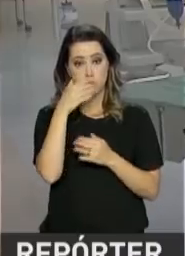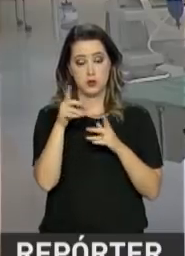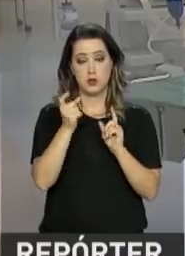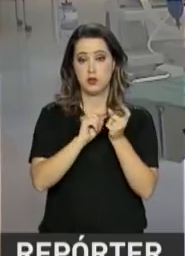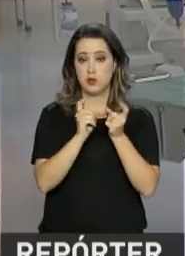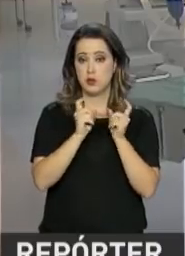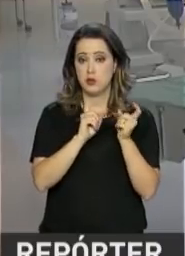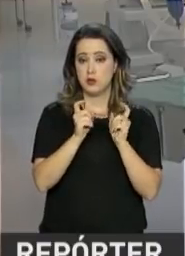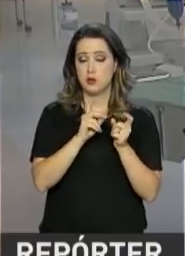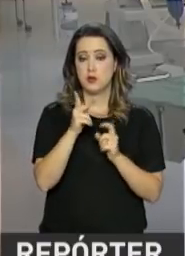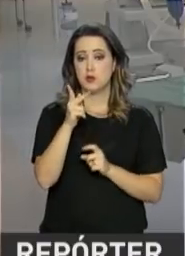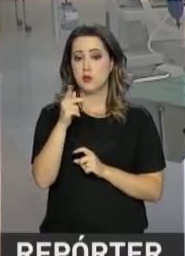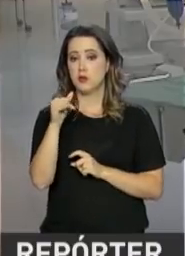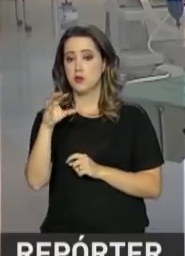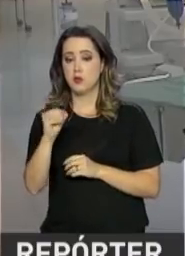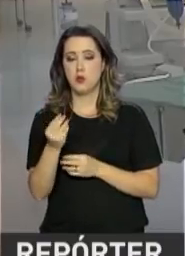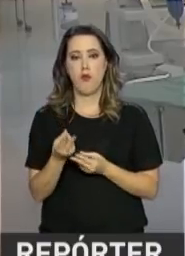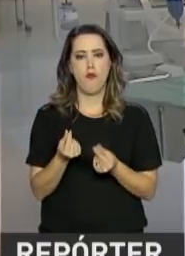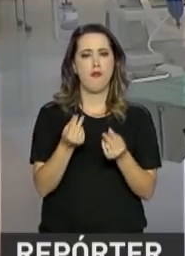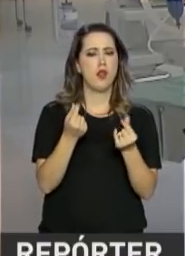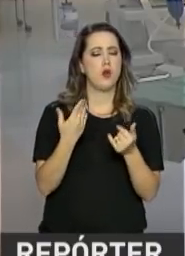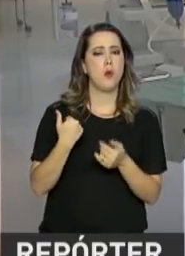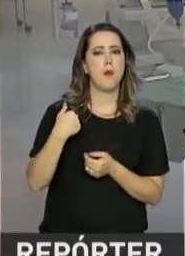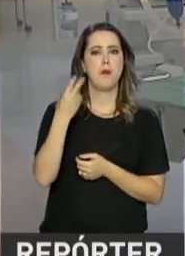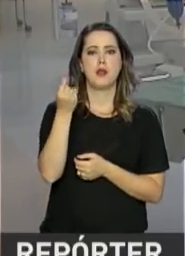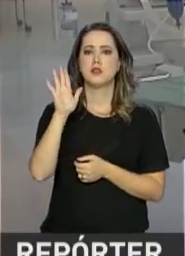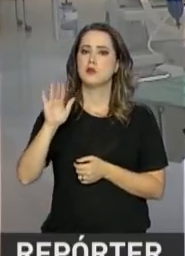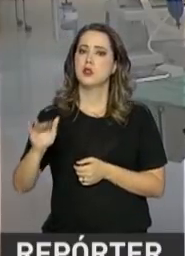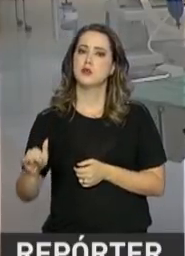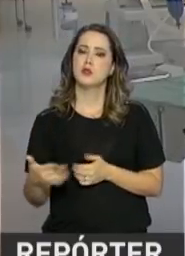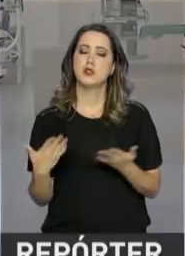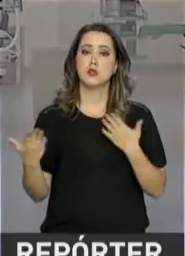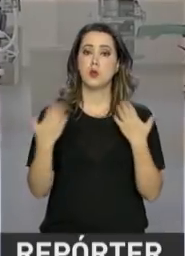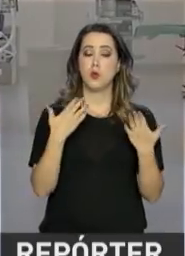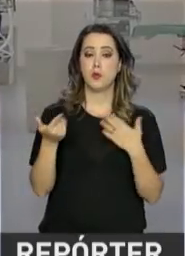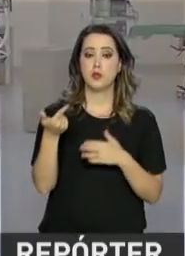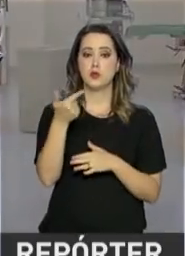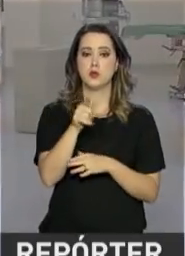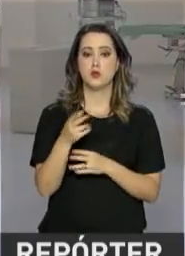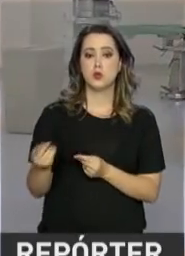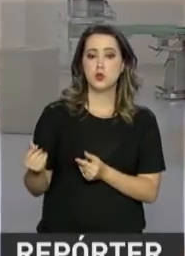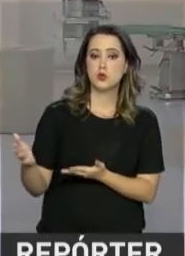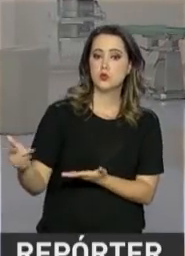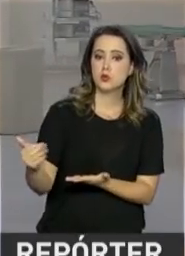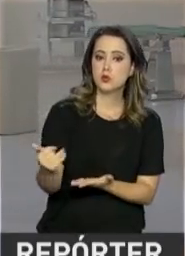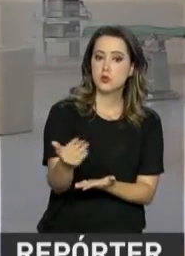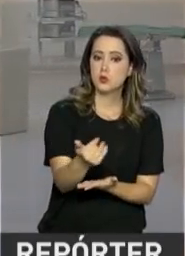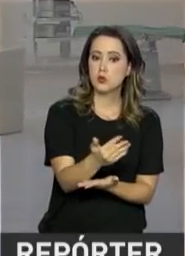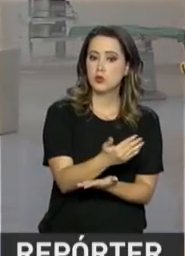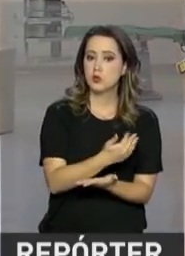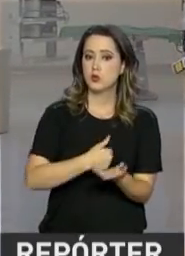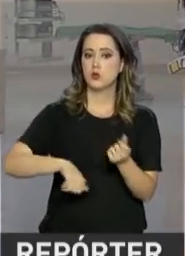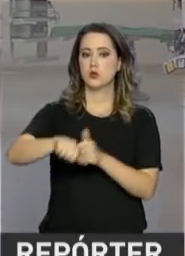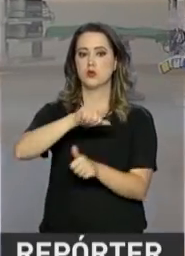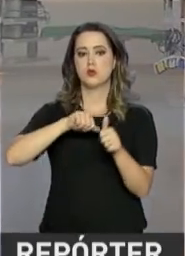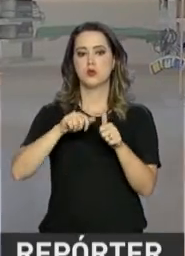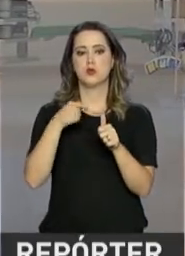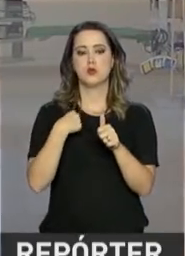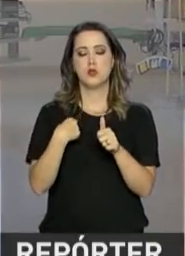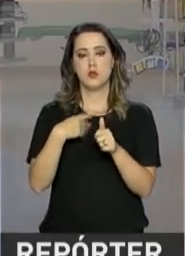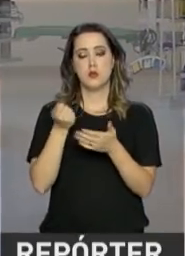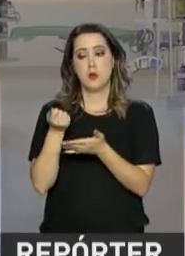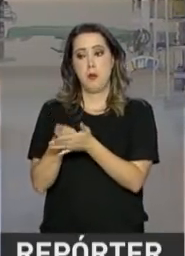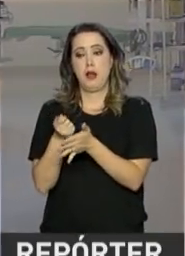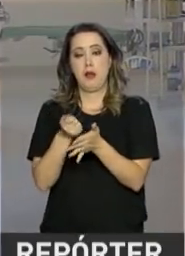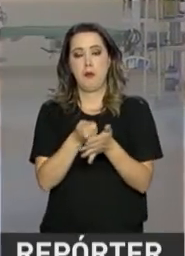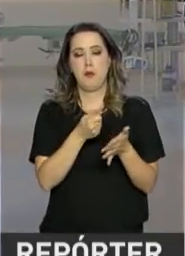Serão oferecidos tratamentos com preços mais acessíveis do que os do mercado e o dinheiro arrecadado será revertido para os tratamentos